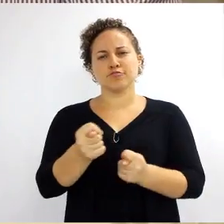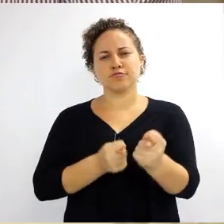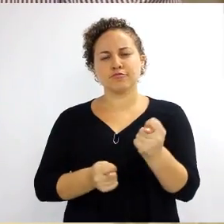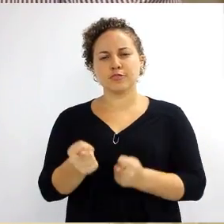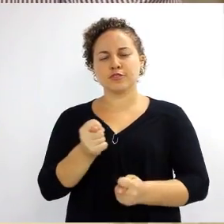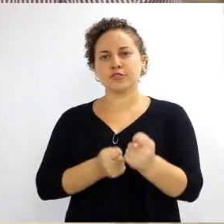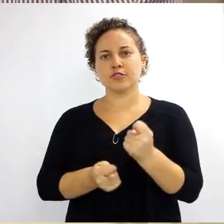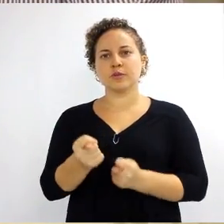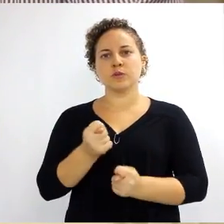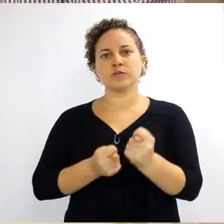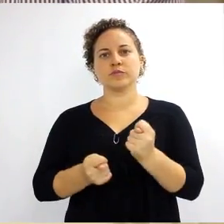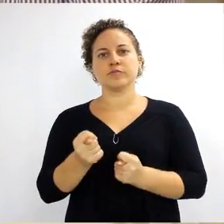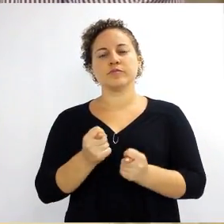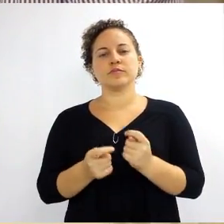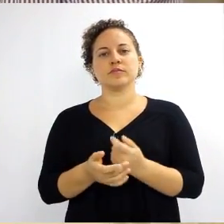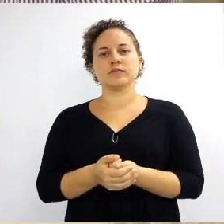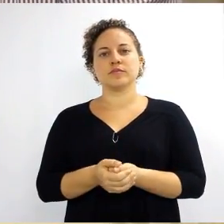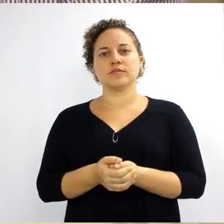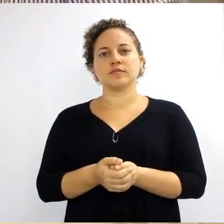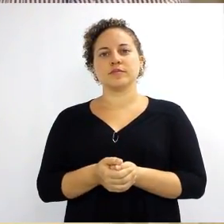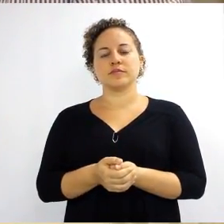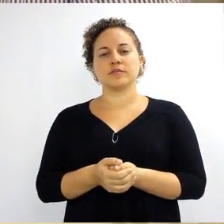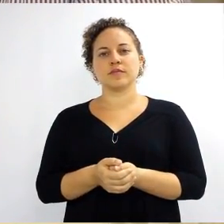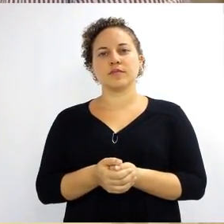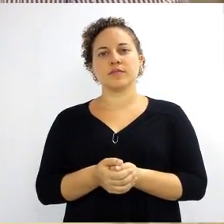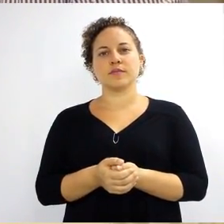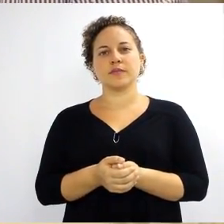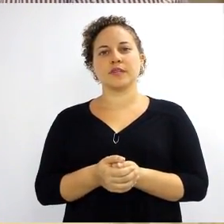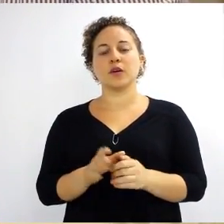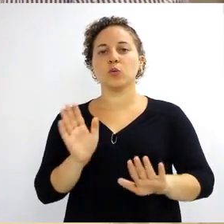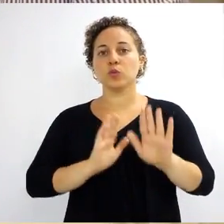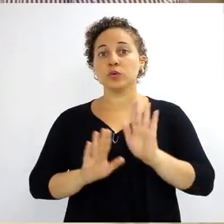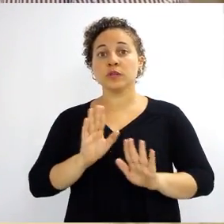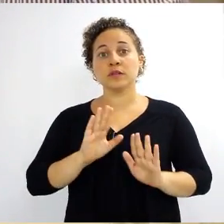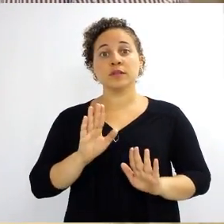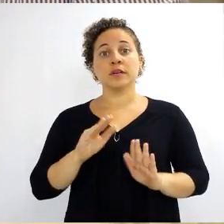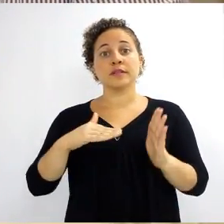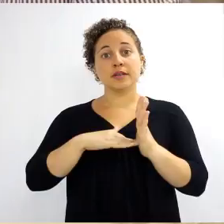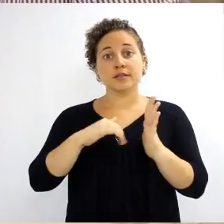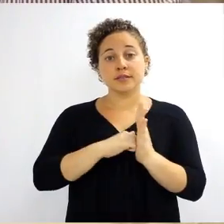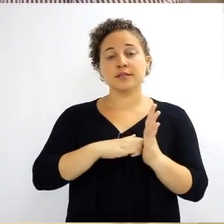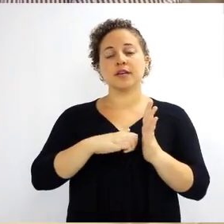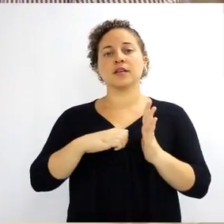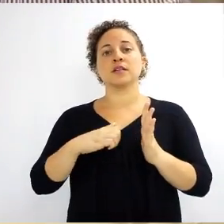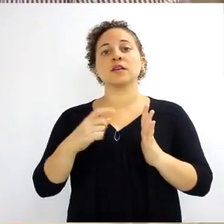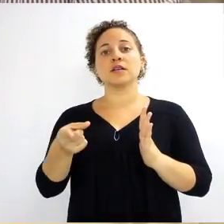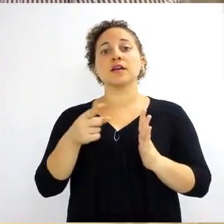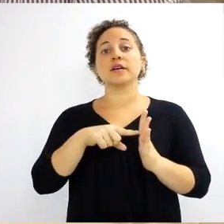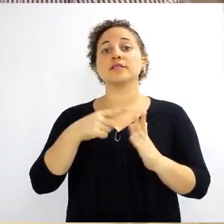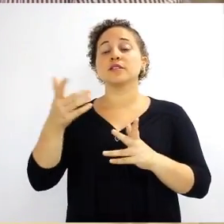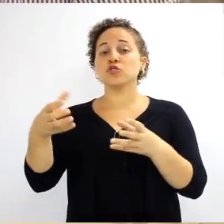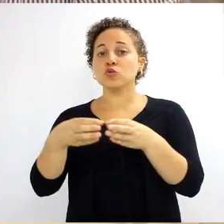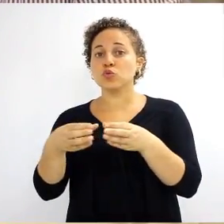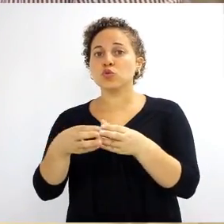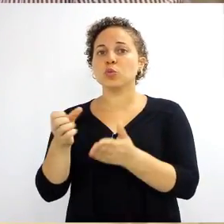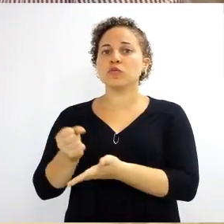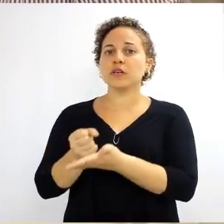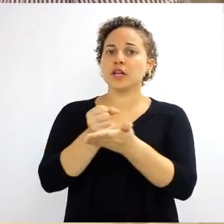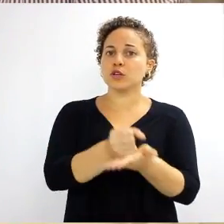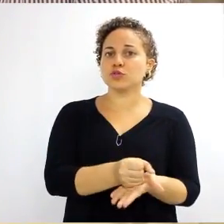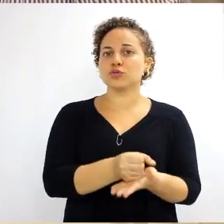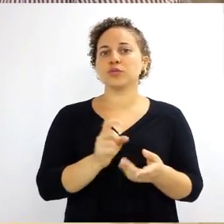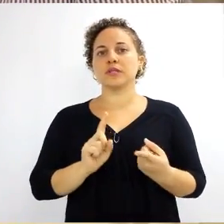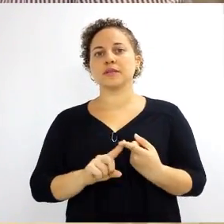controlar Os seus riscos, né? Os seus riscos de os acidente. seus riscos de acidente, né? E se houver um acidente, esse pessoal vai fornecer também ajuda, Ajuda.